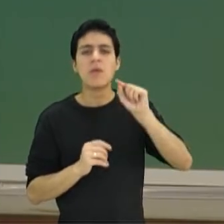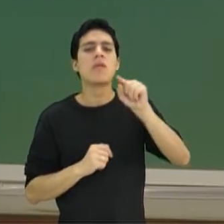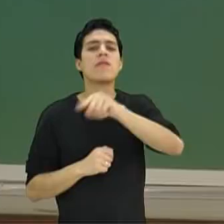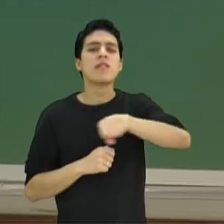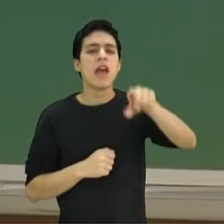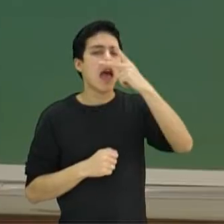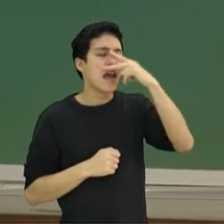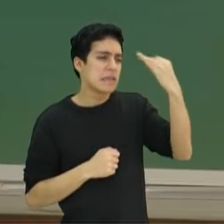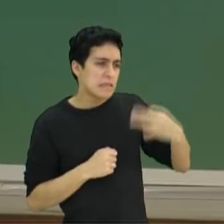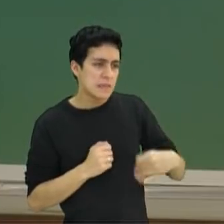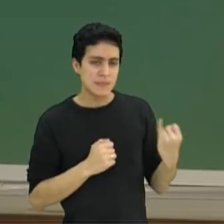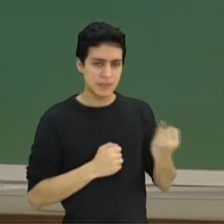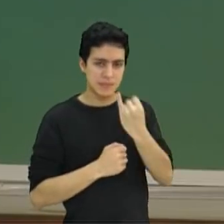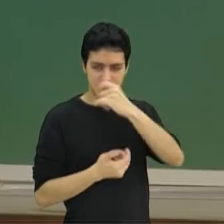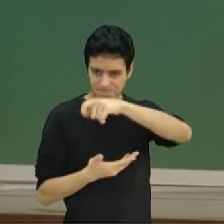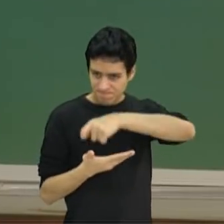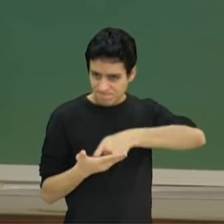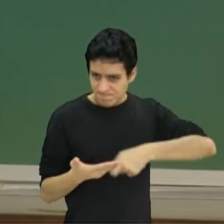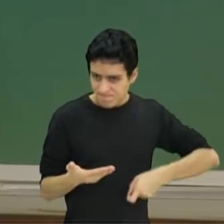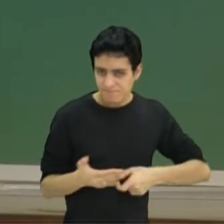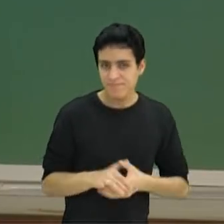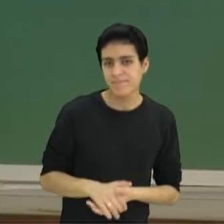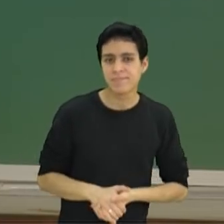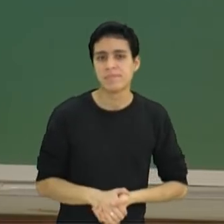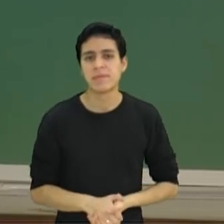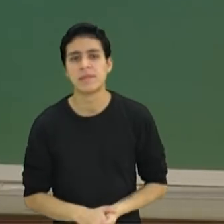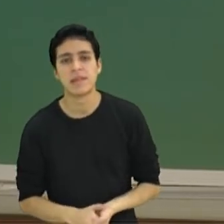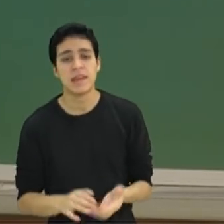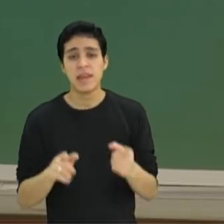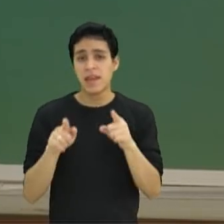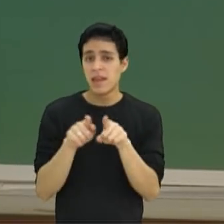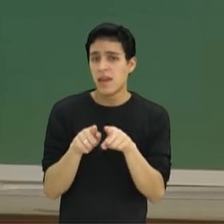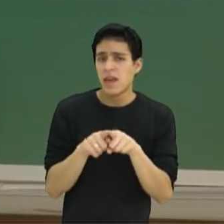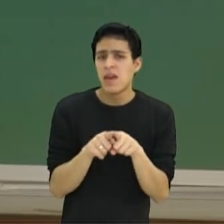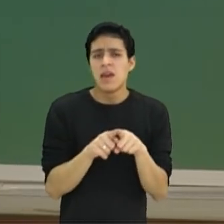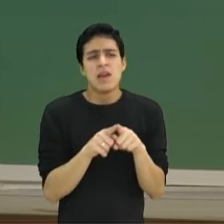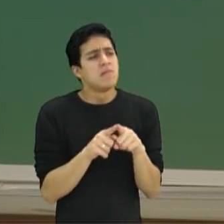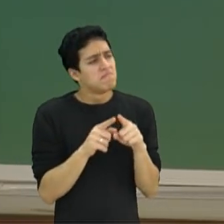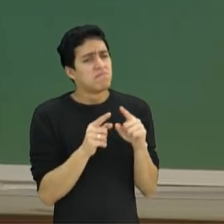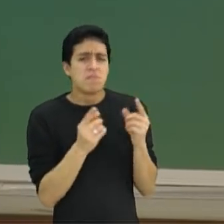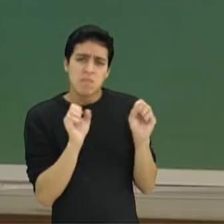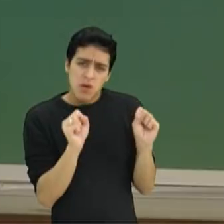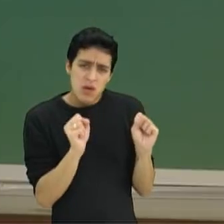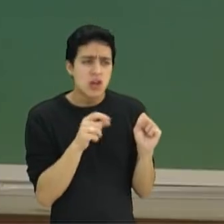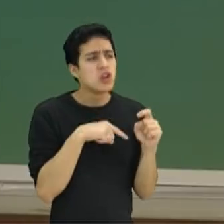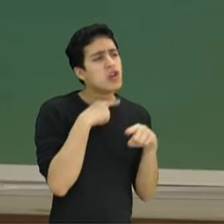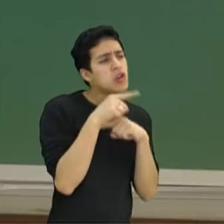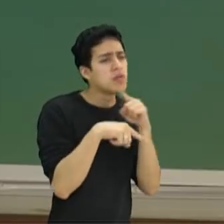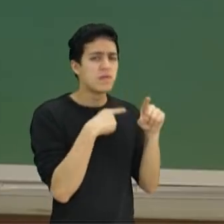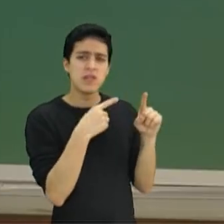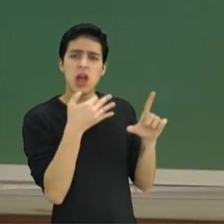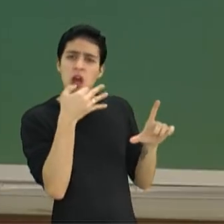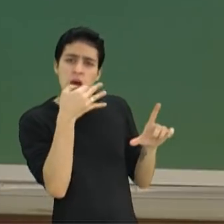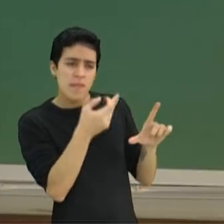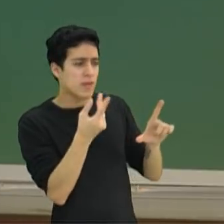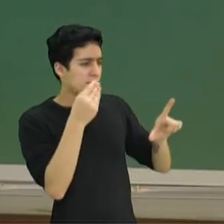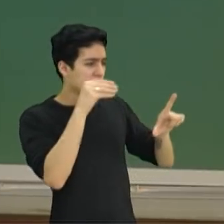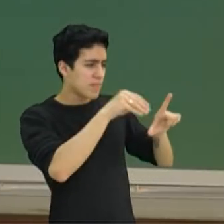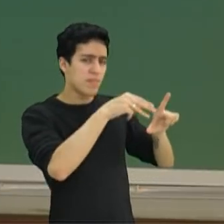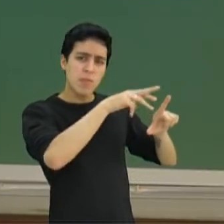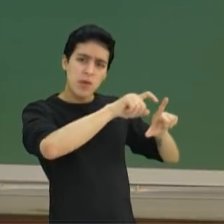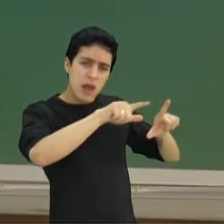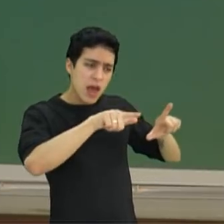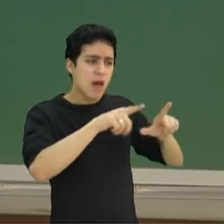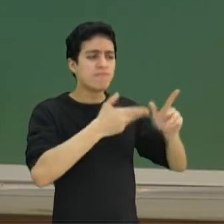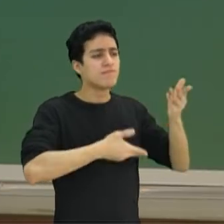faça essa anotação no seu caderno. Também deixe um comentário ou suas dúvidas no mural, faça a interação